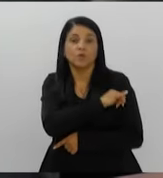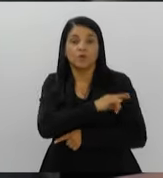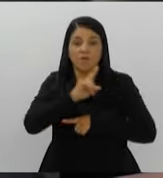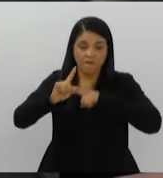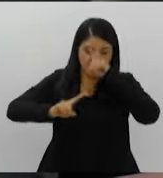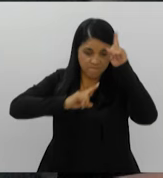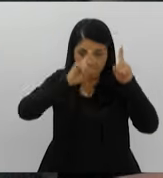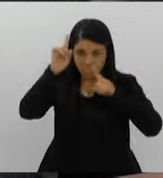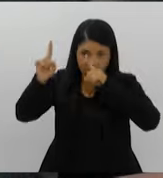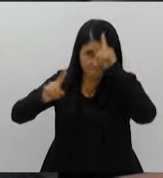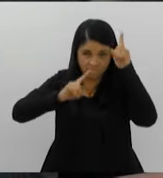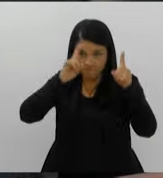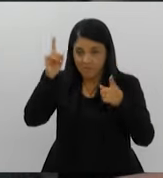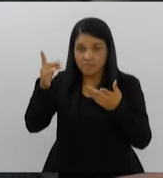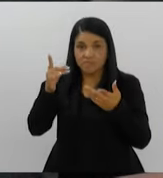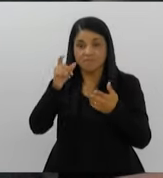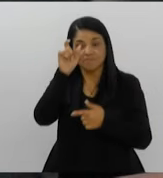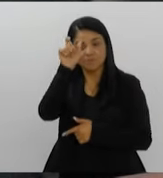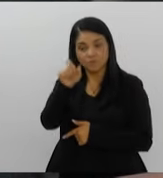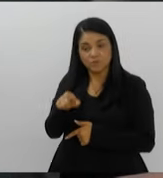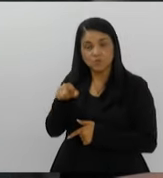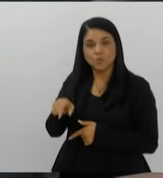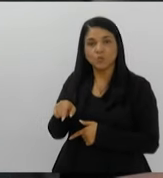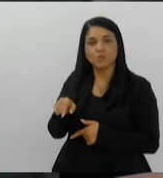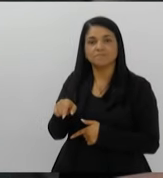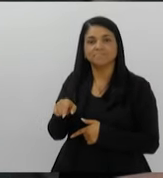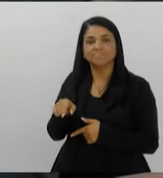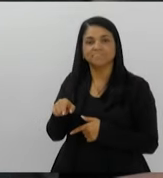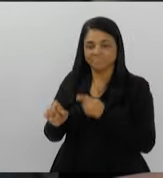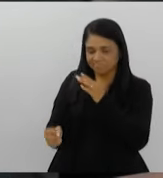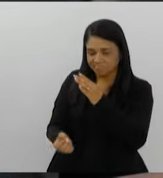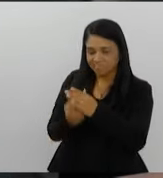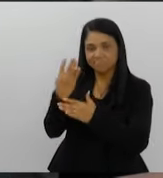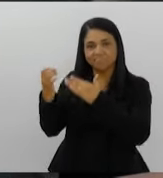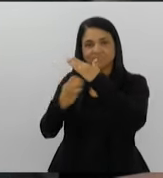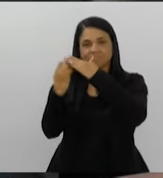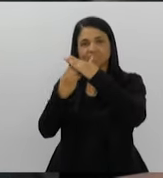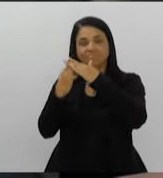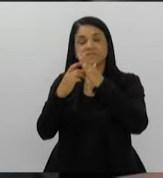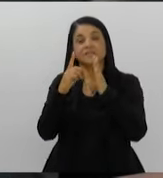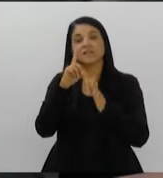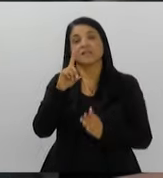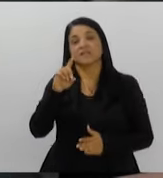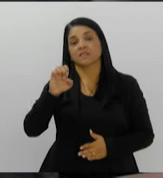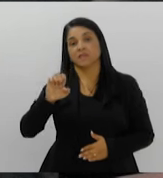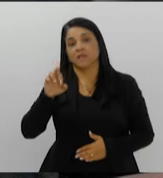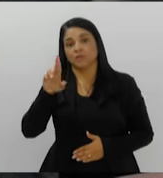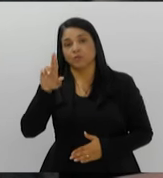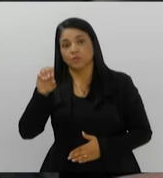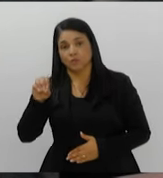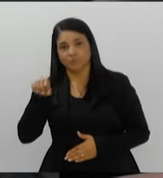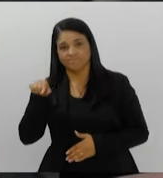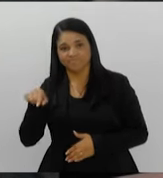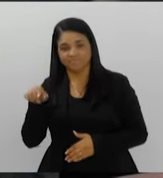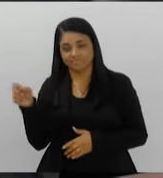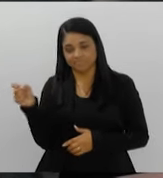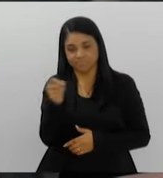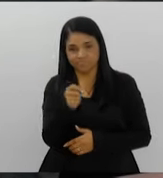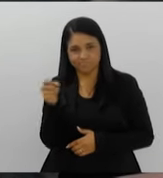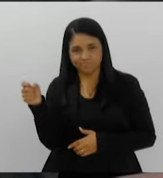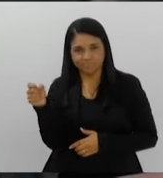uma figura sui generis chamada Detro, que serve de cabide de emprego para colocar